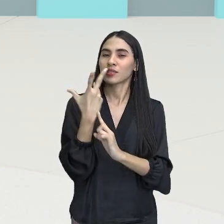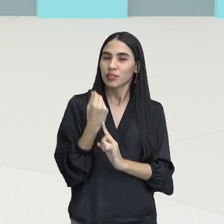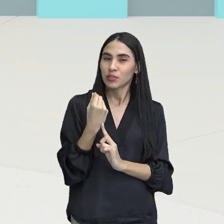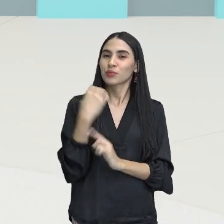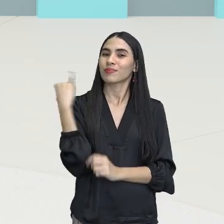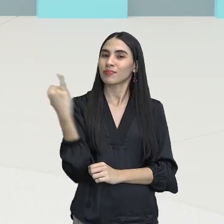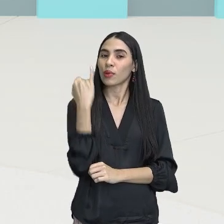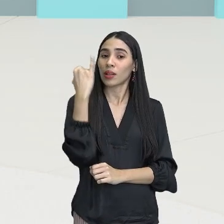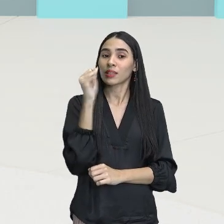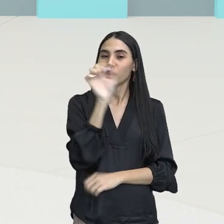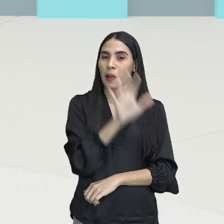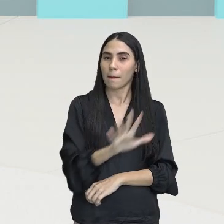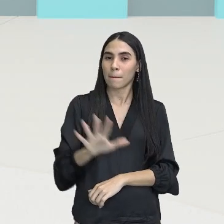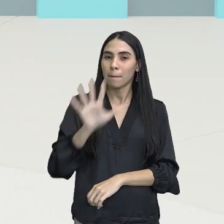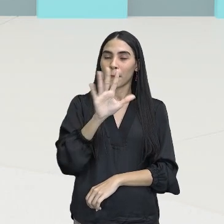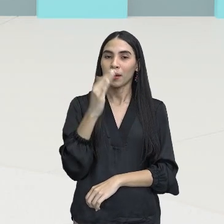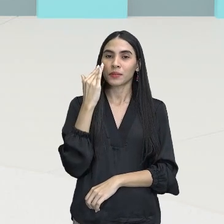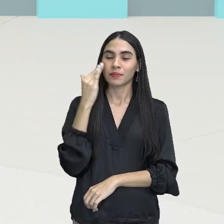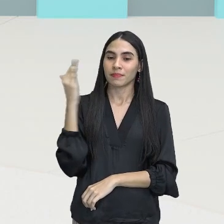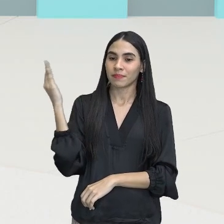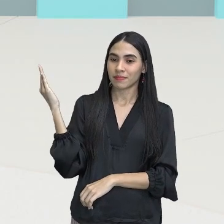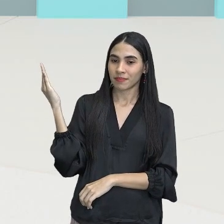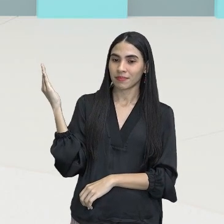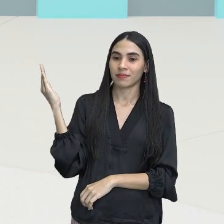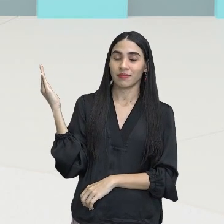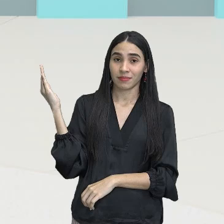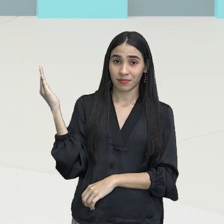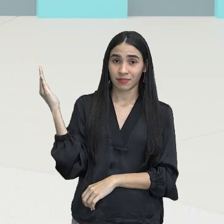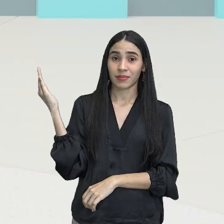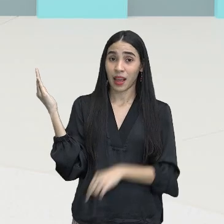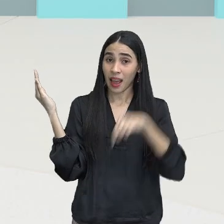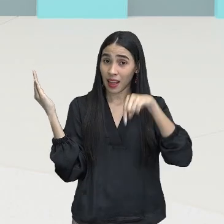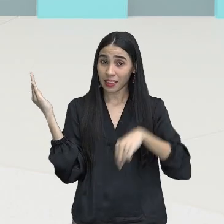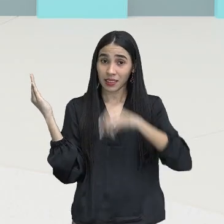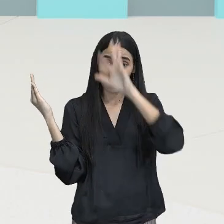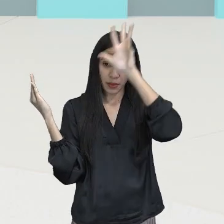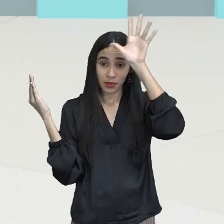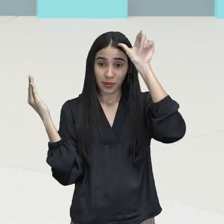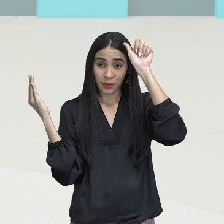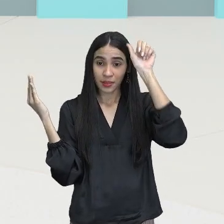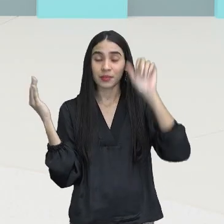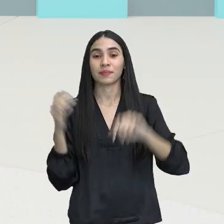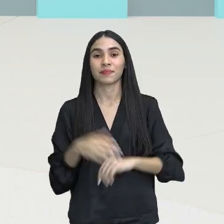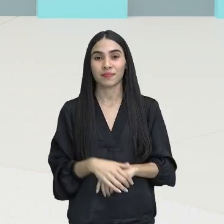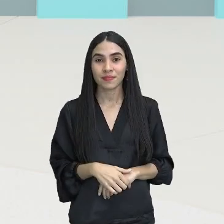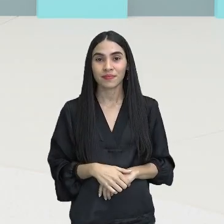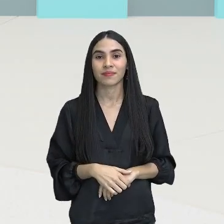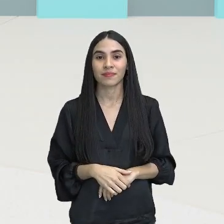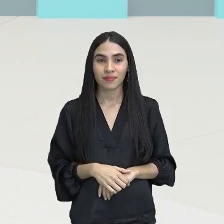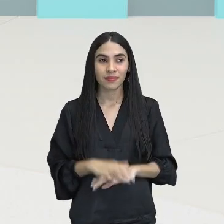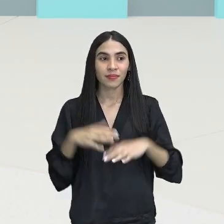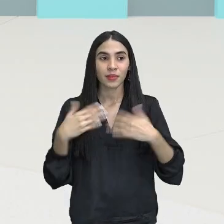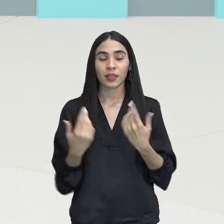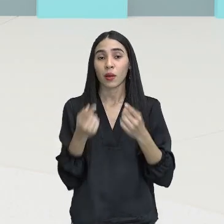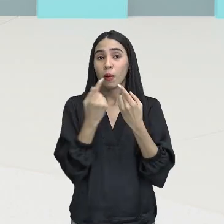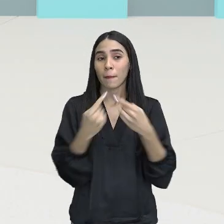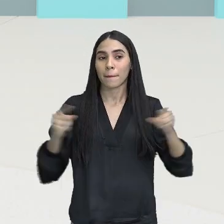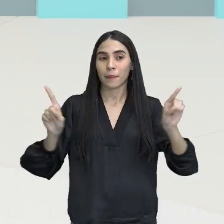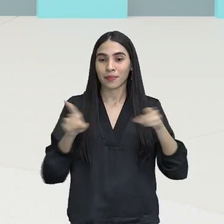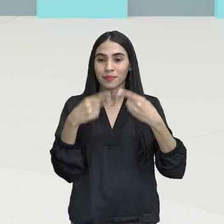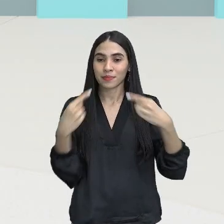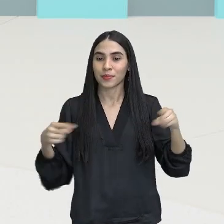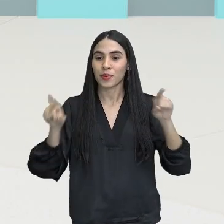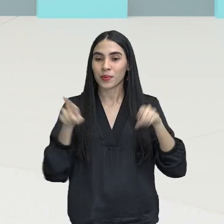só nessas imagens, a grande produção artística que temos, né? Então, a partir da